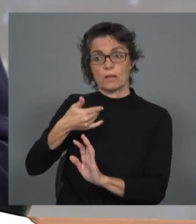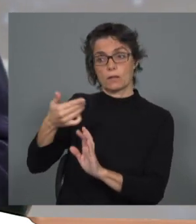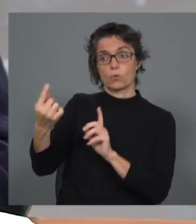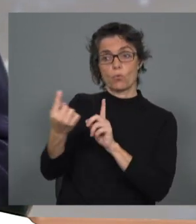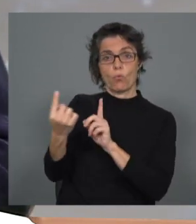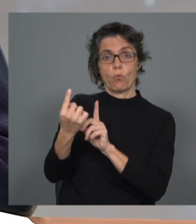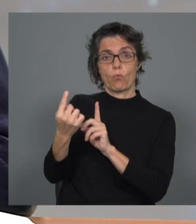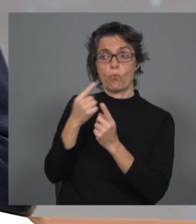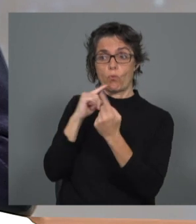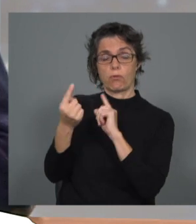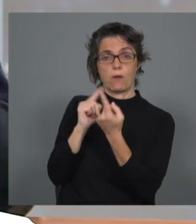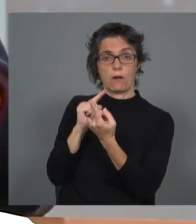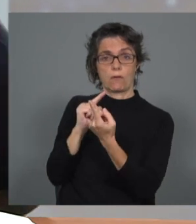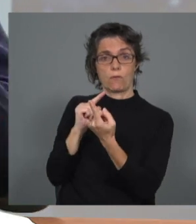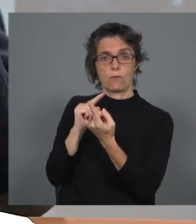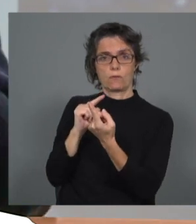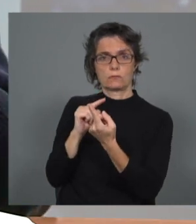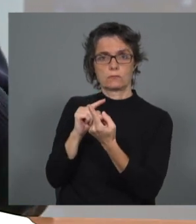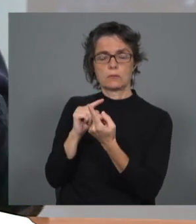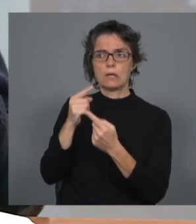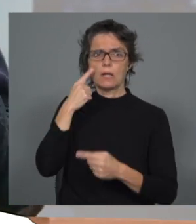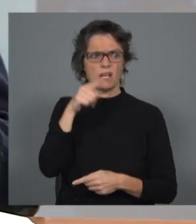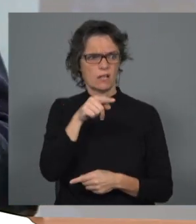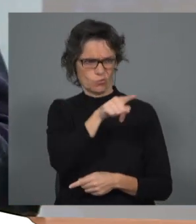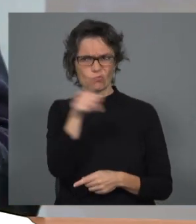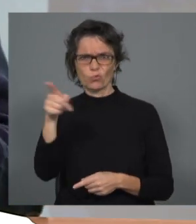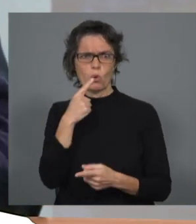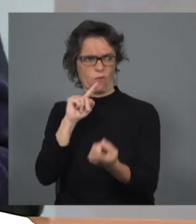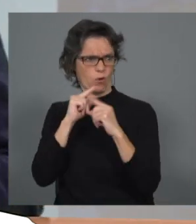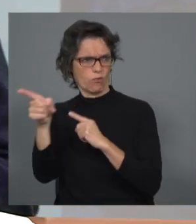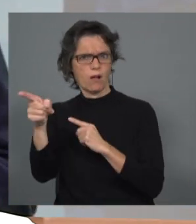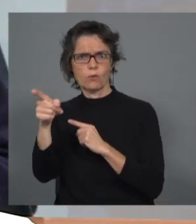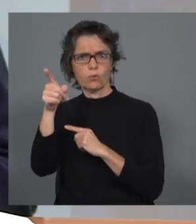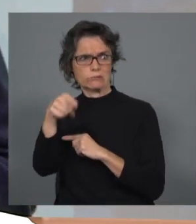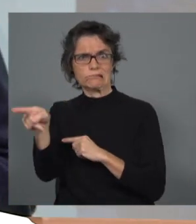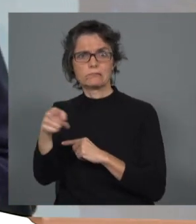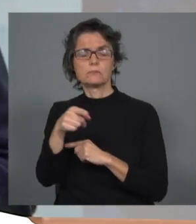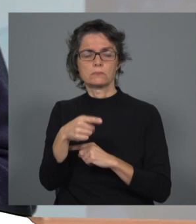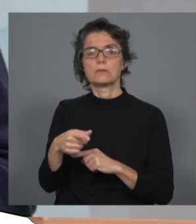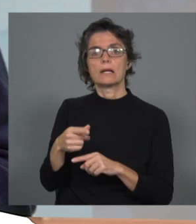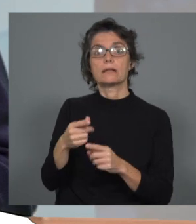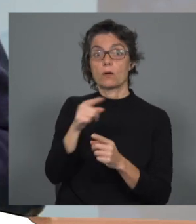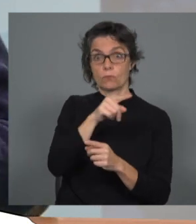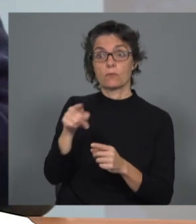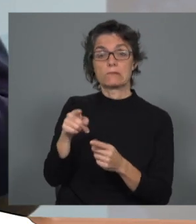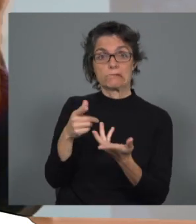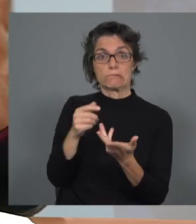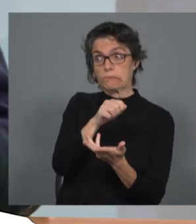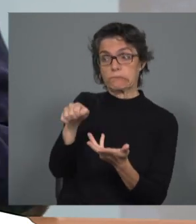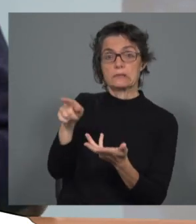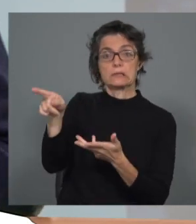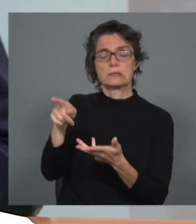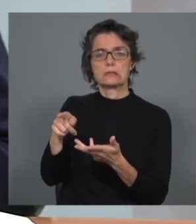e eles atacaram precisamente enquanto ele estava a negociar. Ele disse: foi